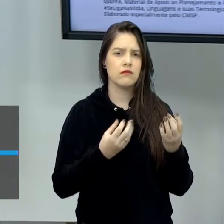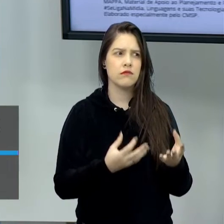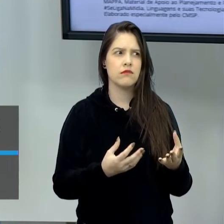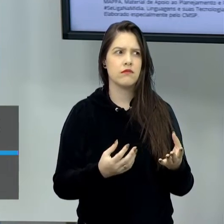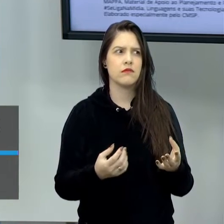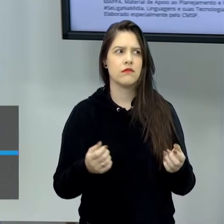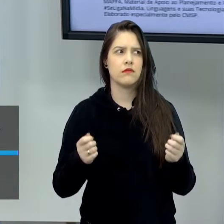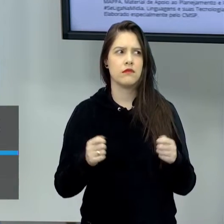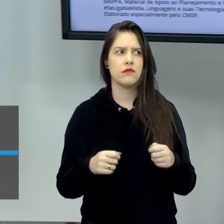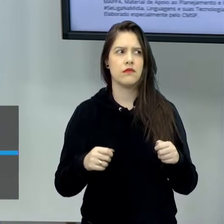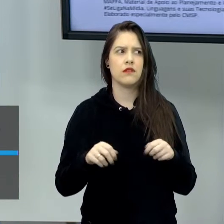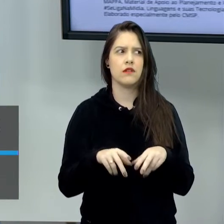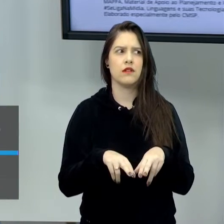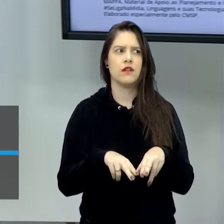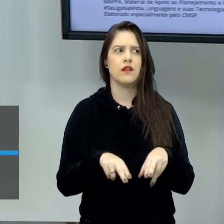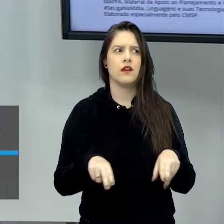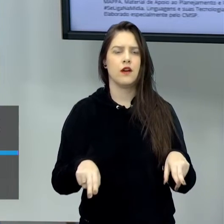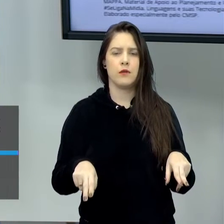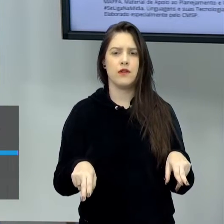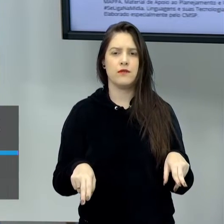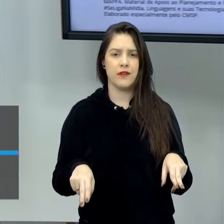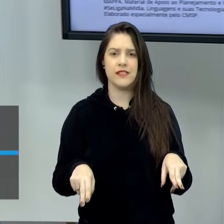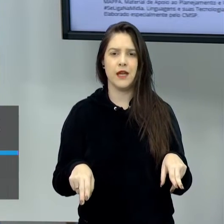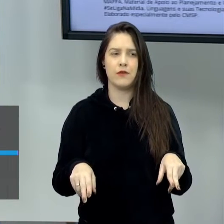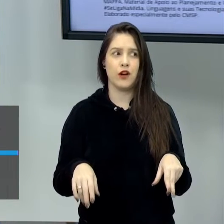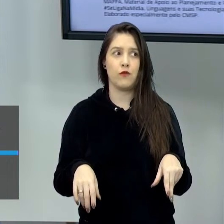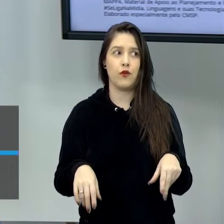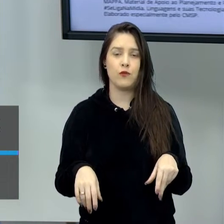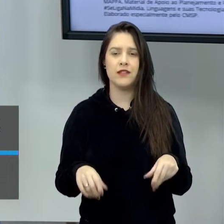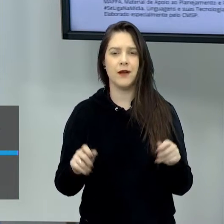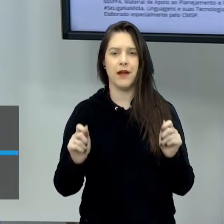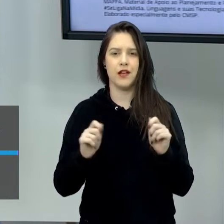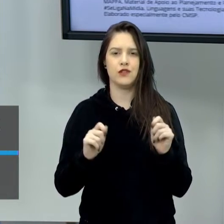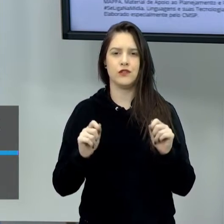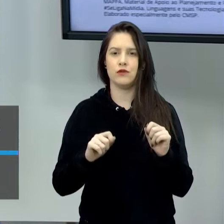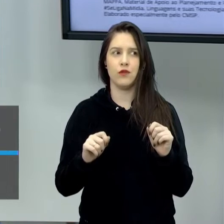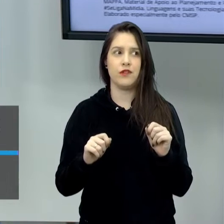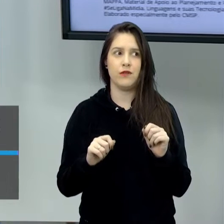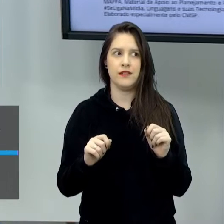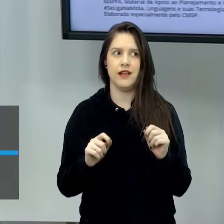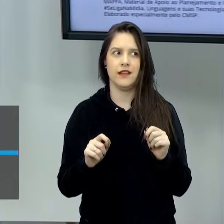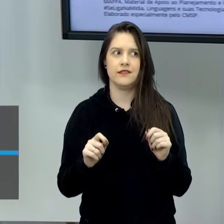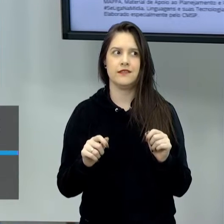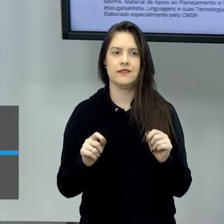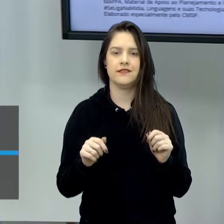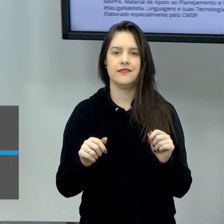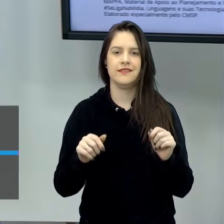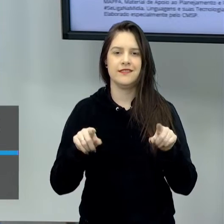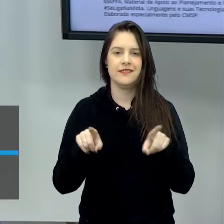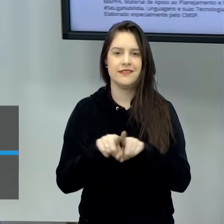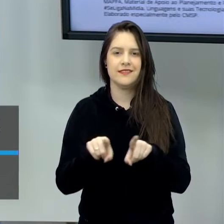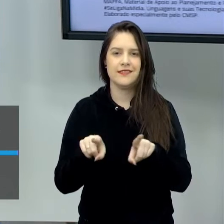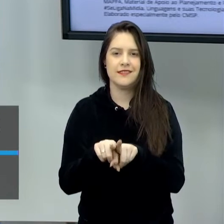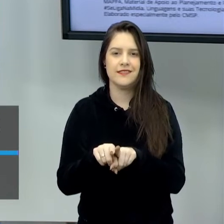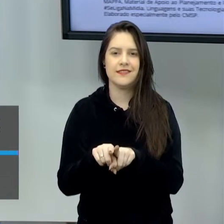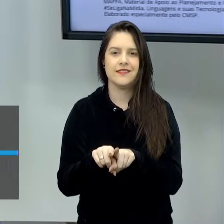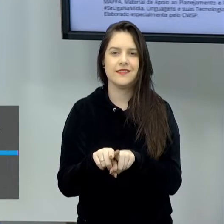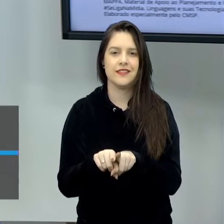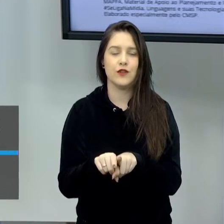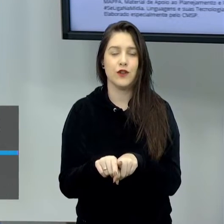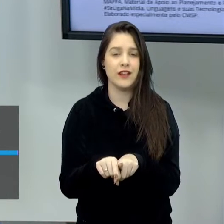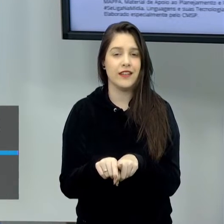aí essas interpretações, esse trabalho maravilhoso que eu sei que vocês estão criando aí nesses processos